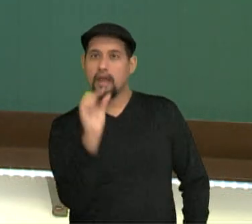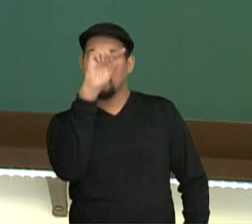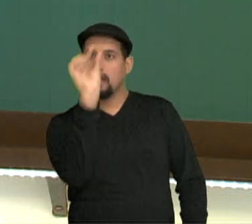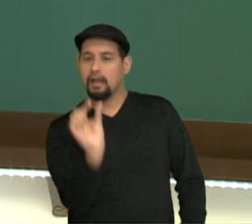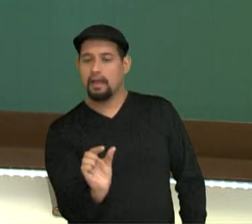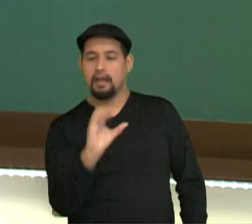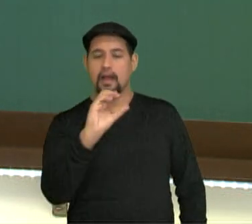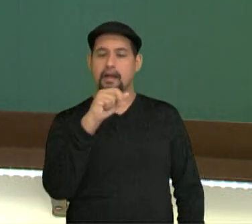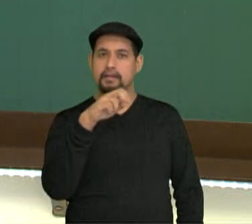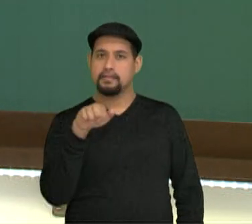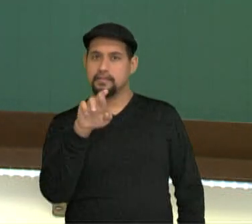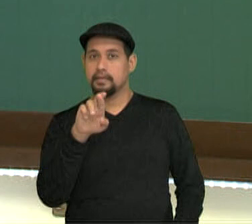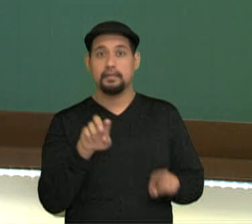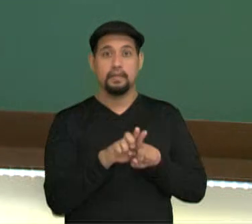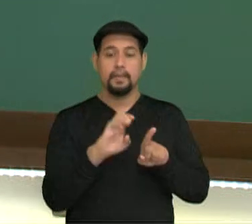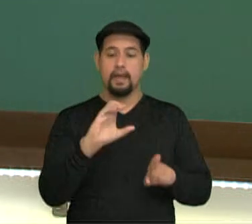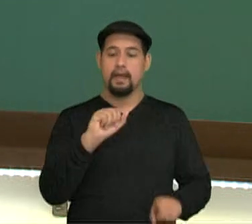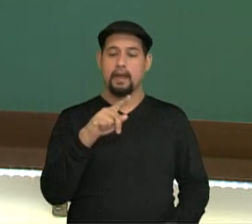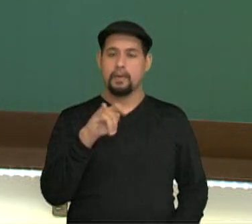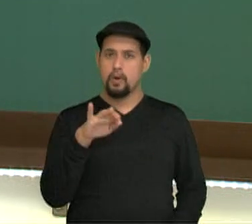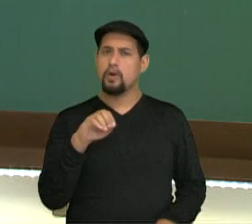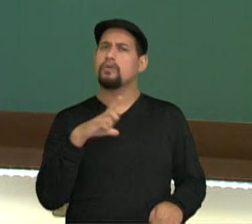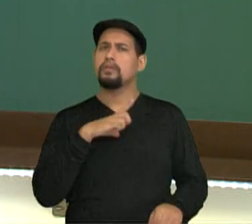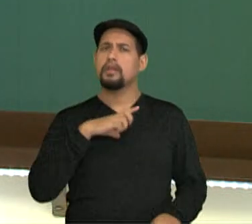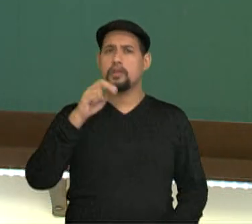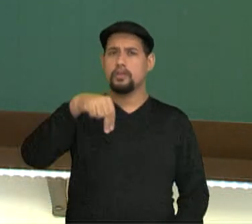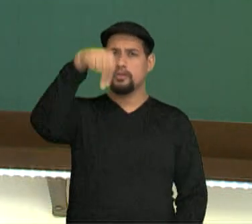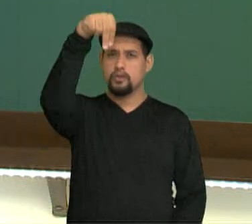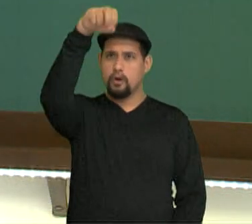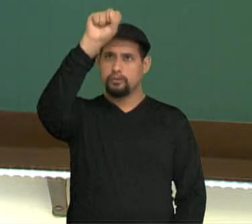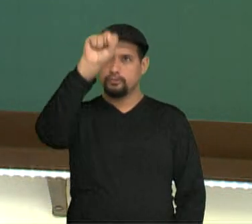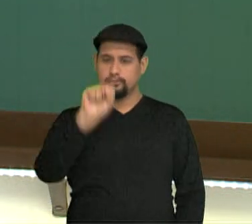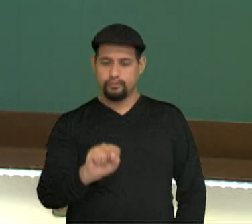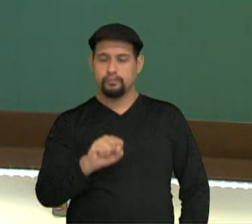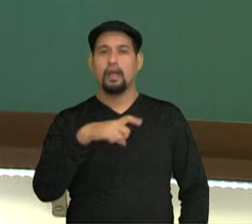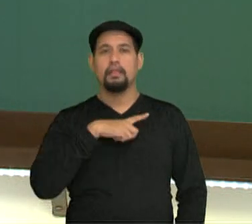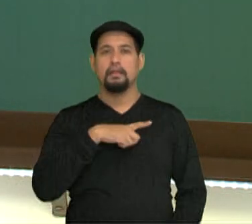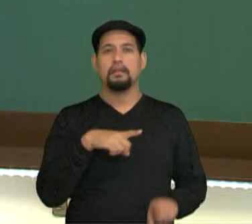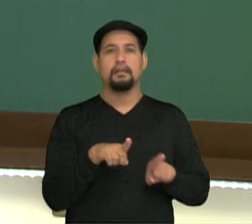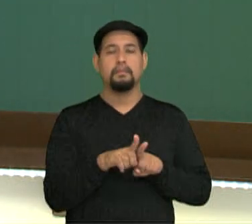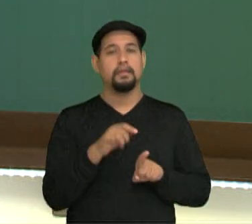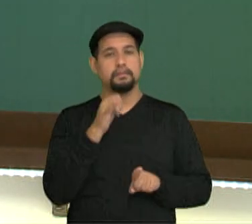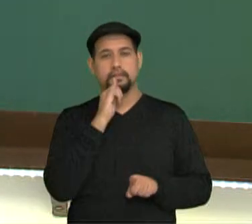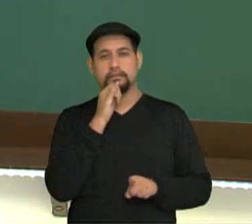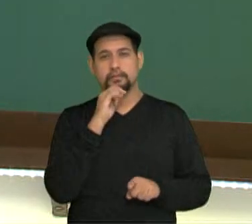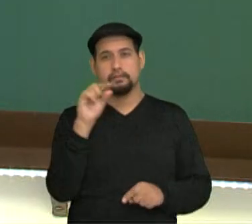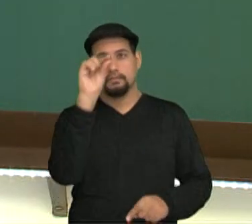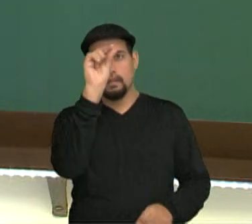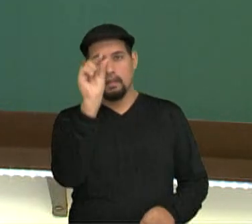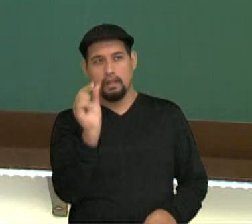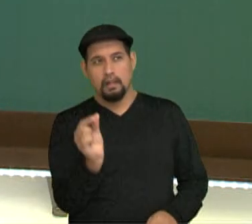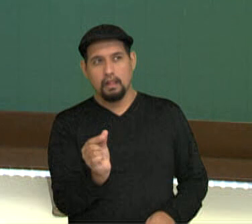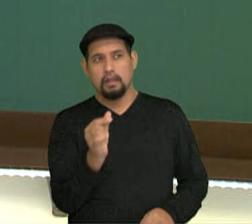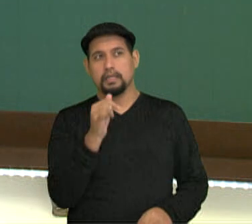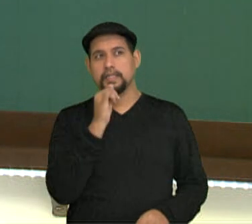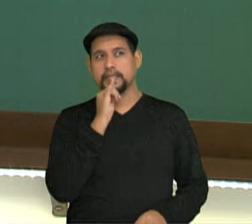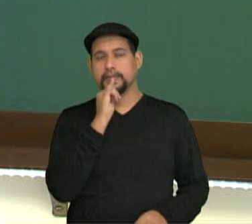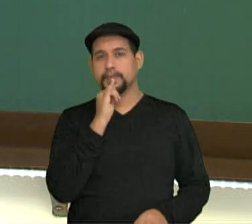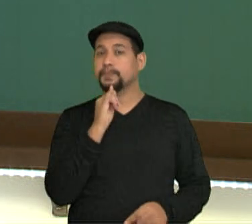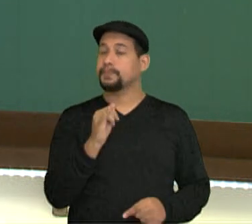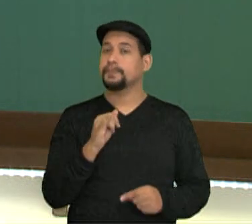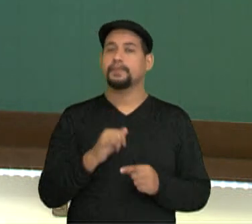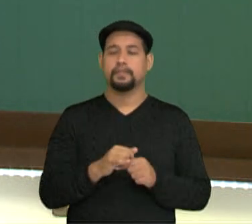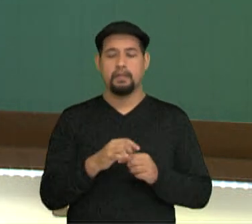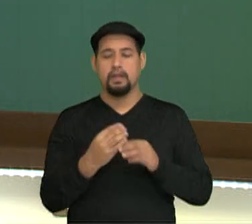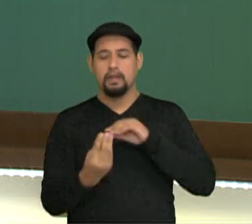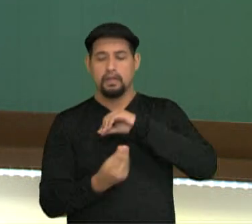as áreas temperadas, norte e sul, que estão localizadas entre o trópico, no caso da